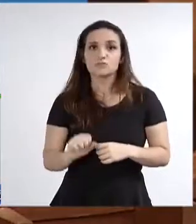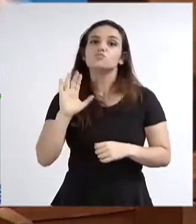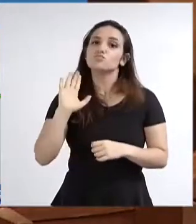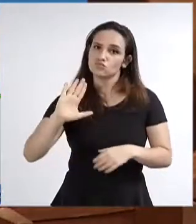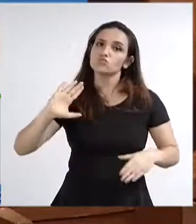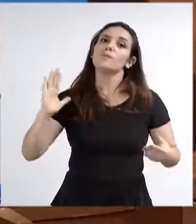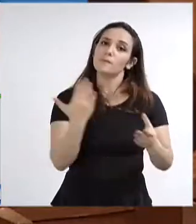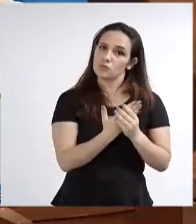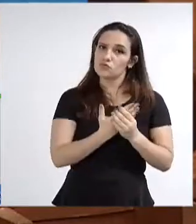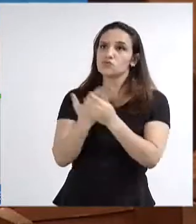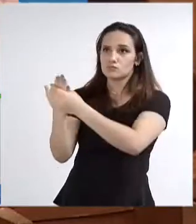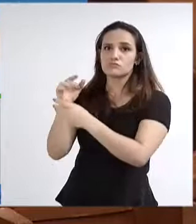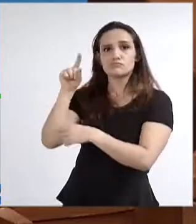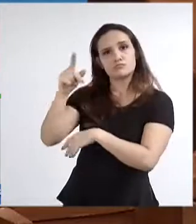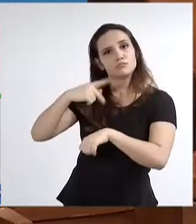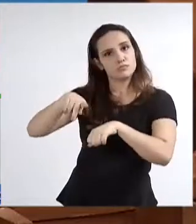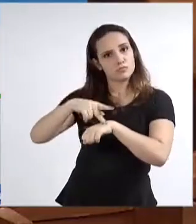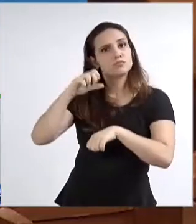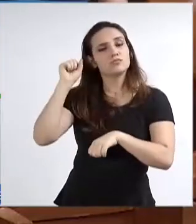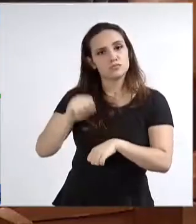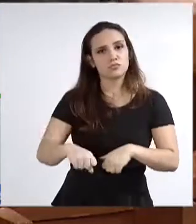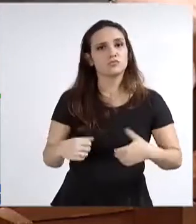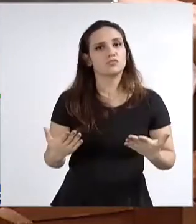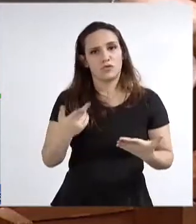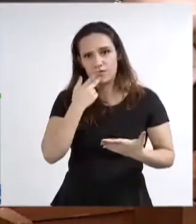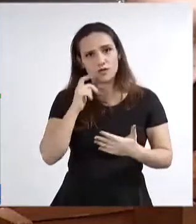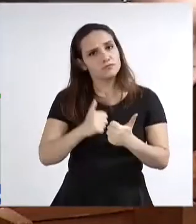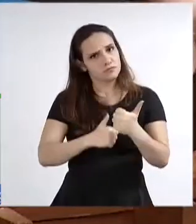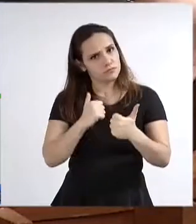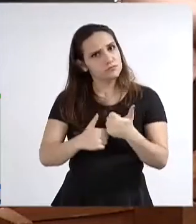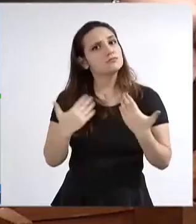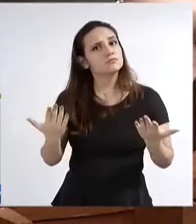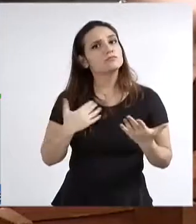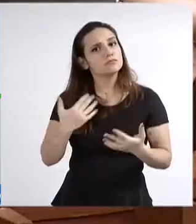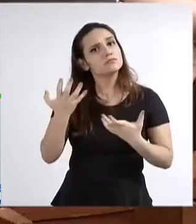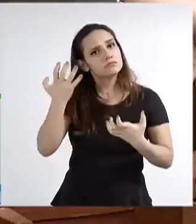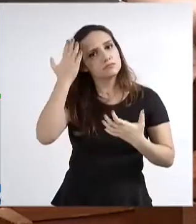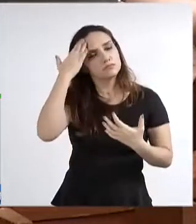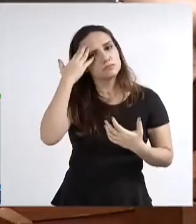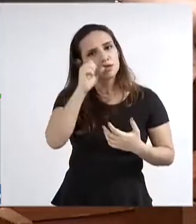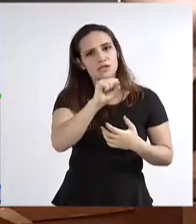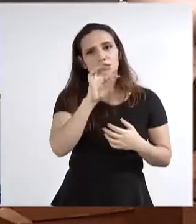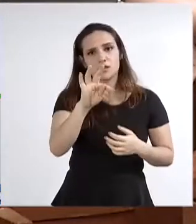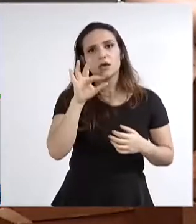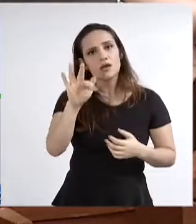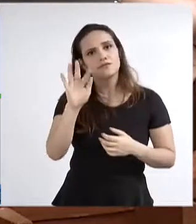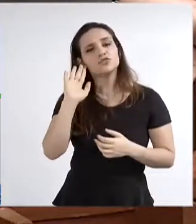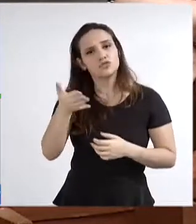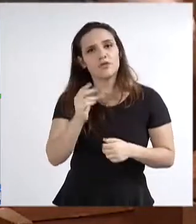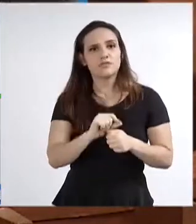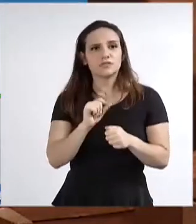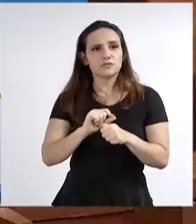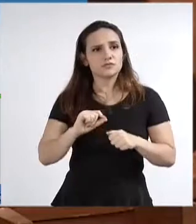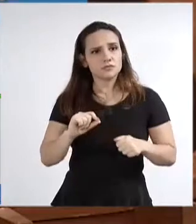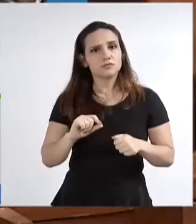Didi Lopes, essa questão, cobrando, né, junto ao Supremo Tribunal Federal, numa ação civil pública,